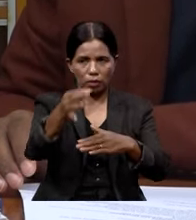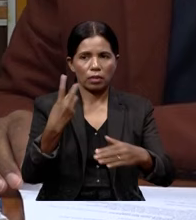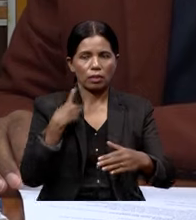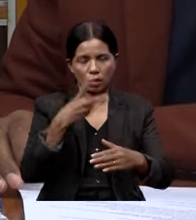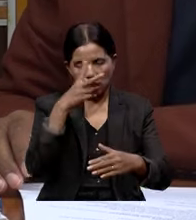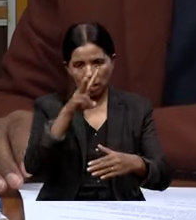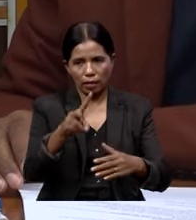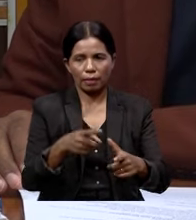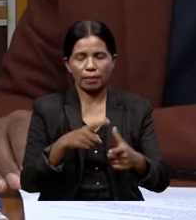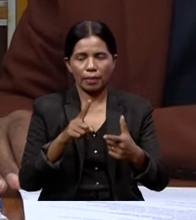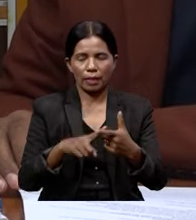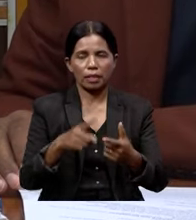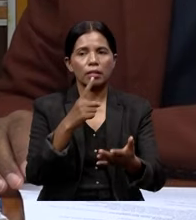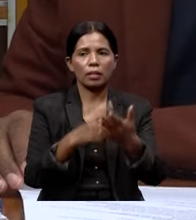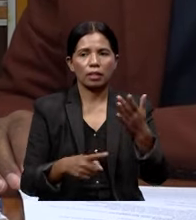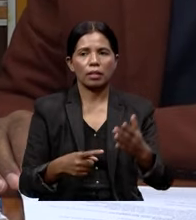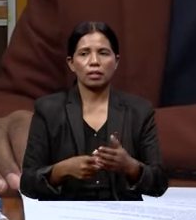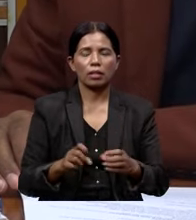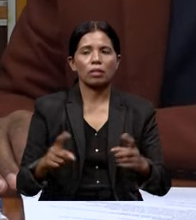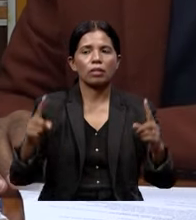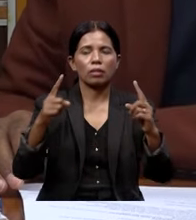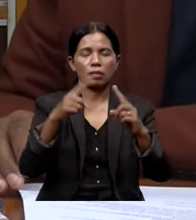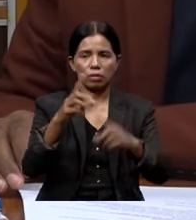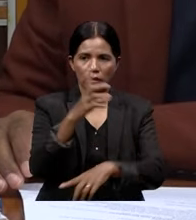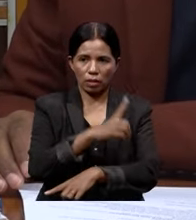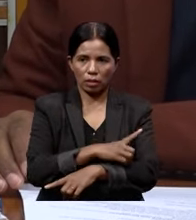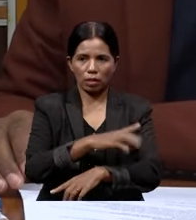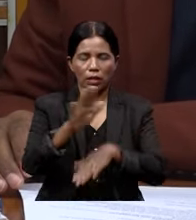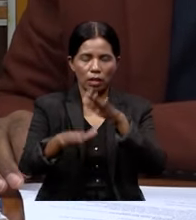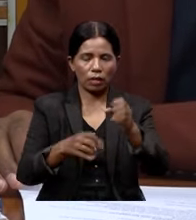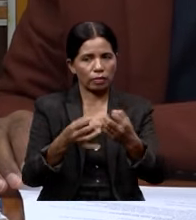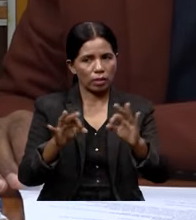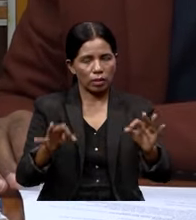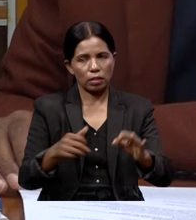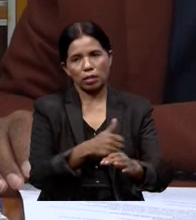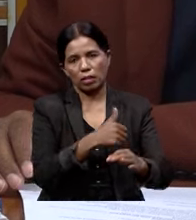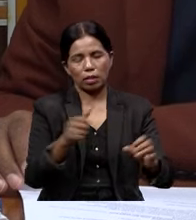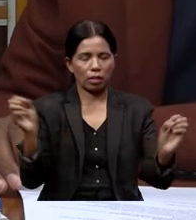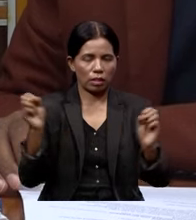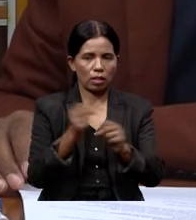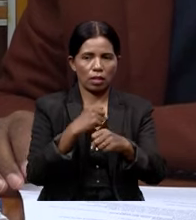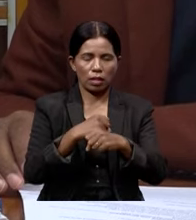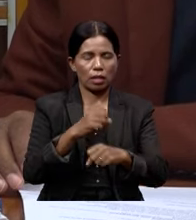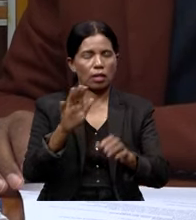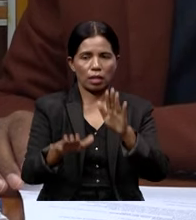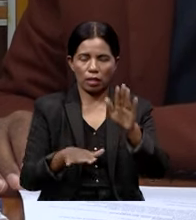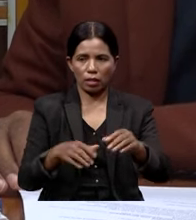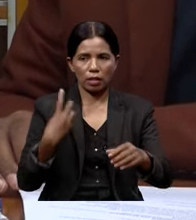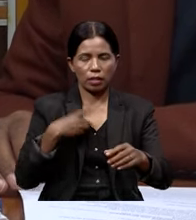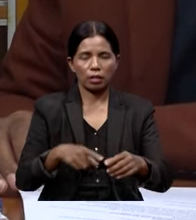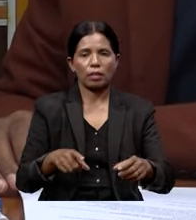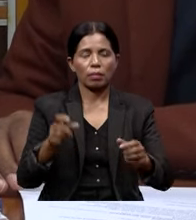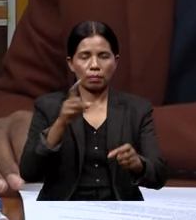check arrendatário sira ne o indor ne lao toga balo ketala lao se balo lao sira